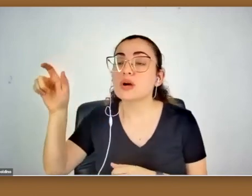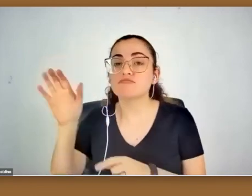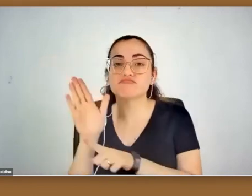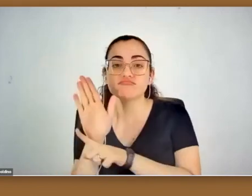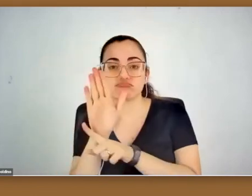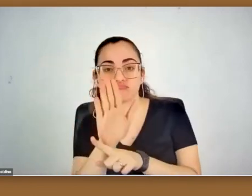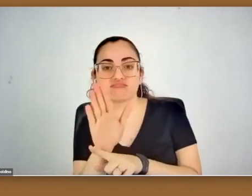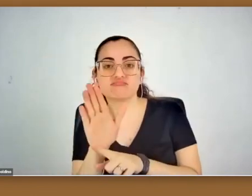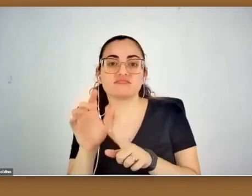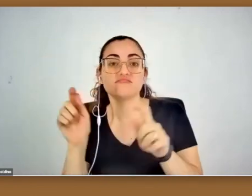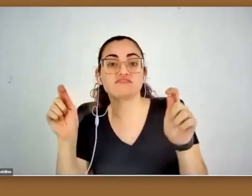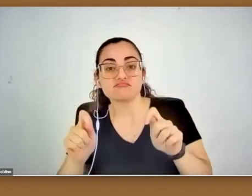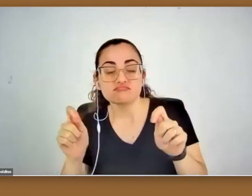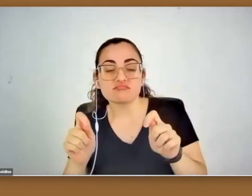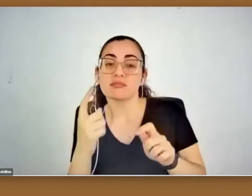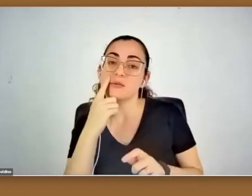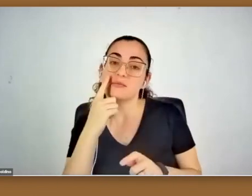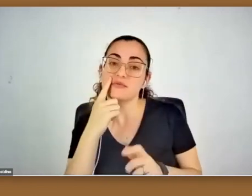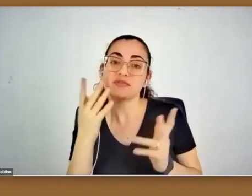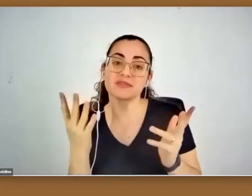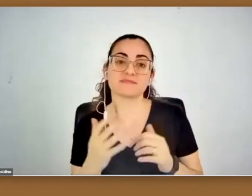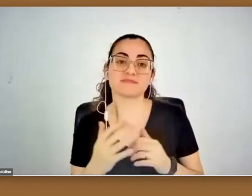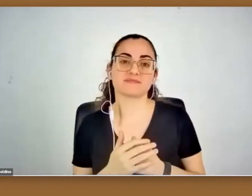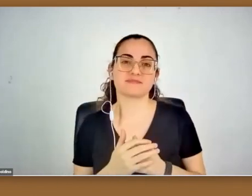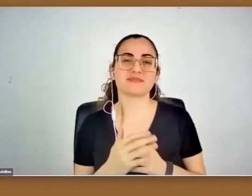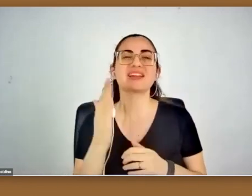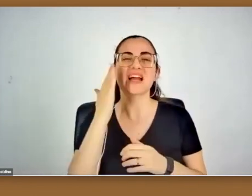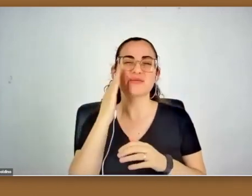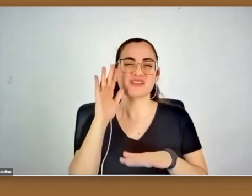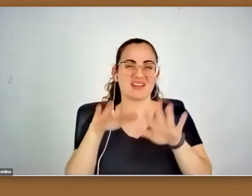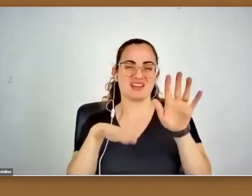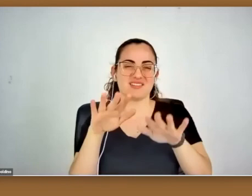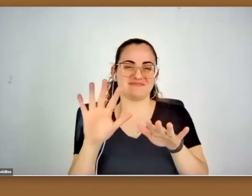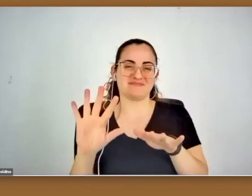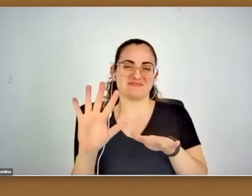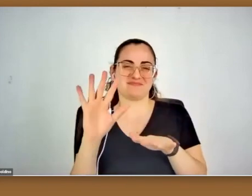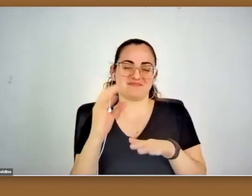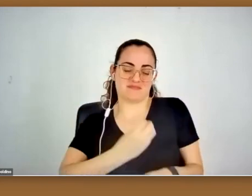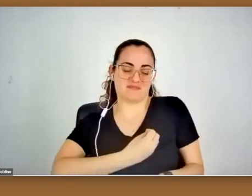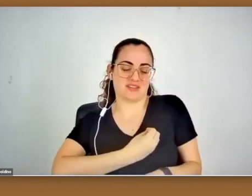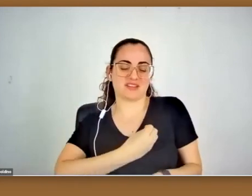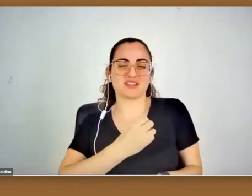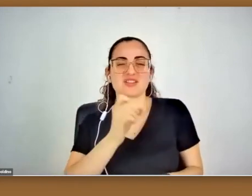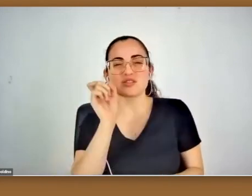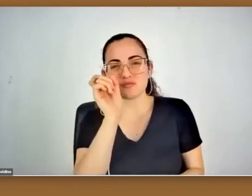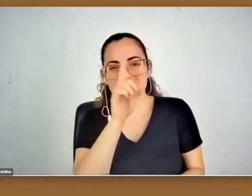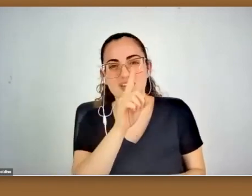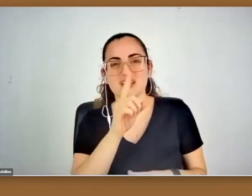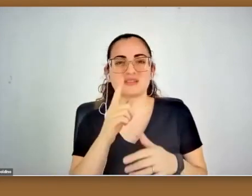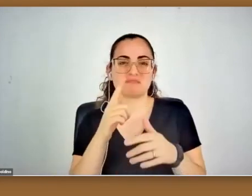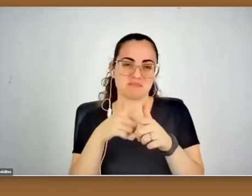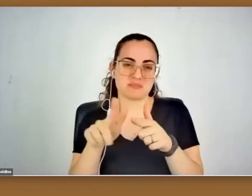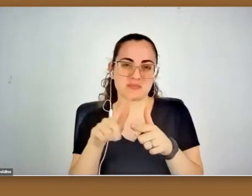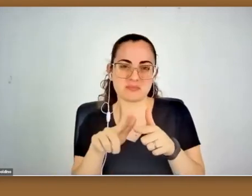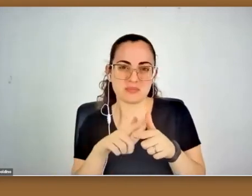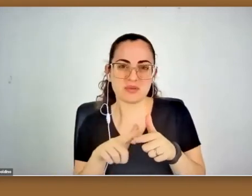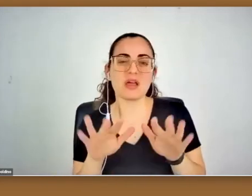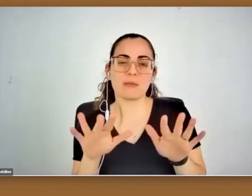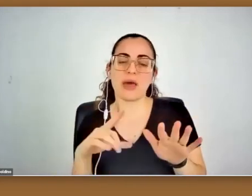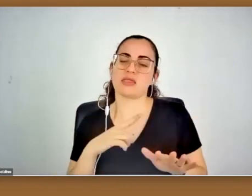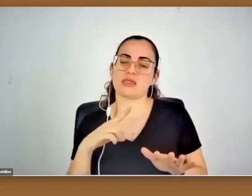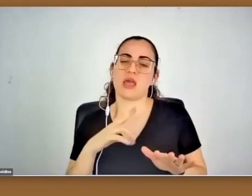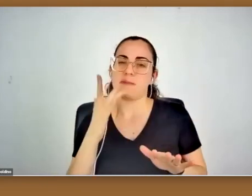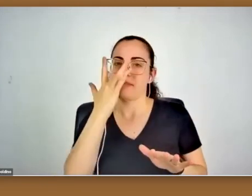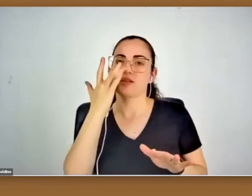Apesar de todas as coisas, né, das dificuldades que a gente tem na vida, a gente consegue. A gente tem uma comunidade também de pessoas